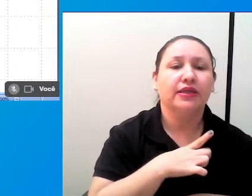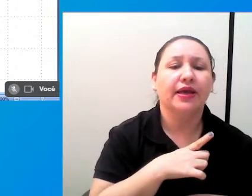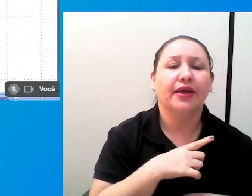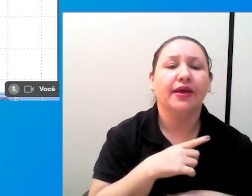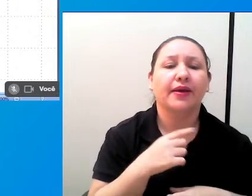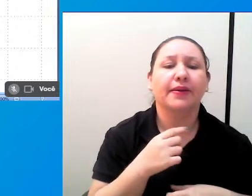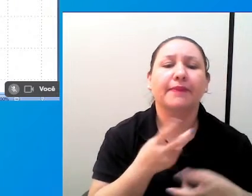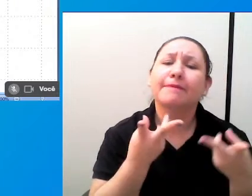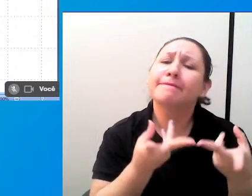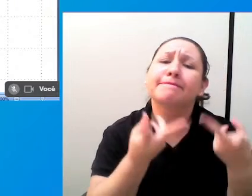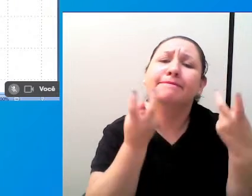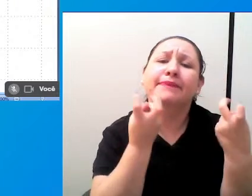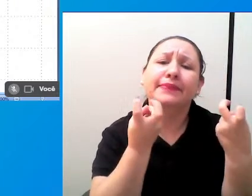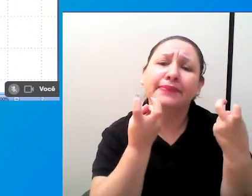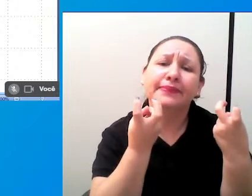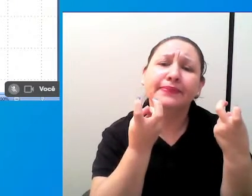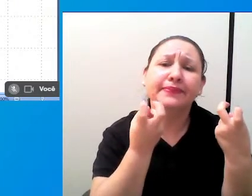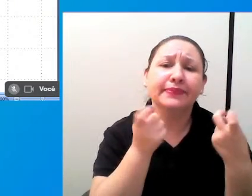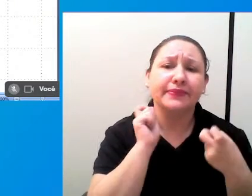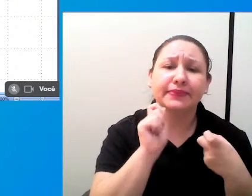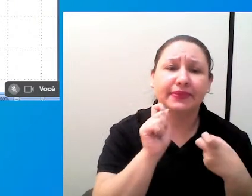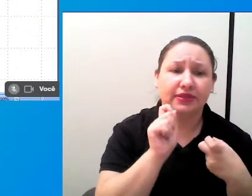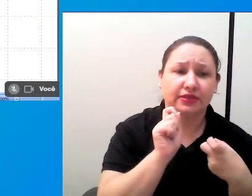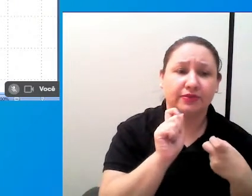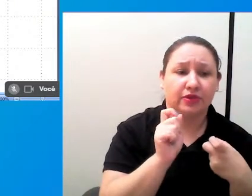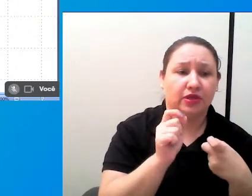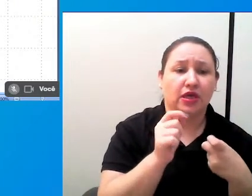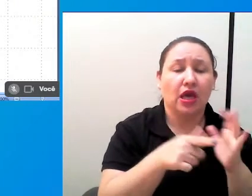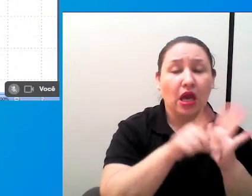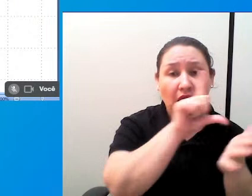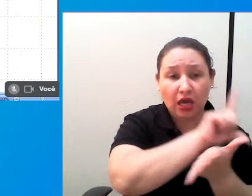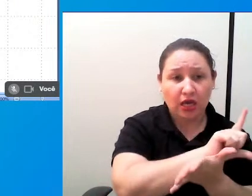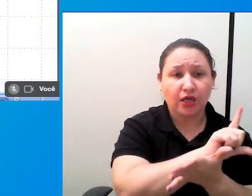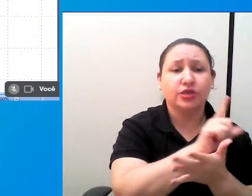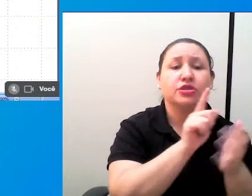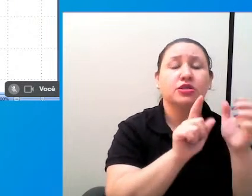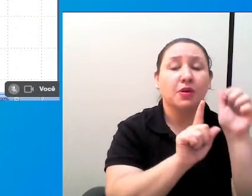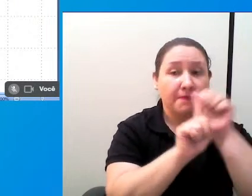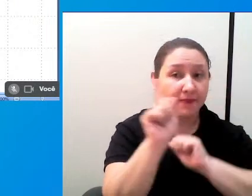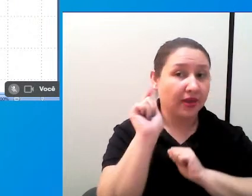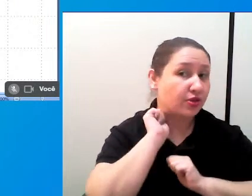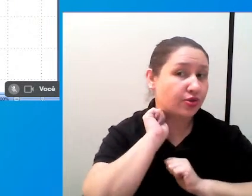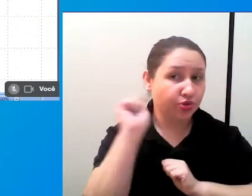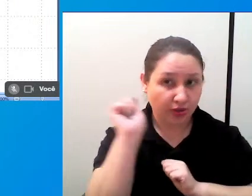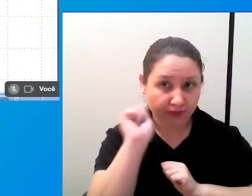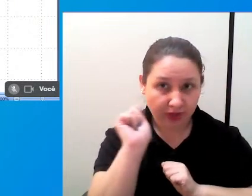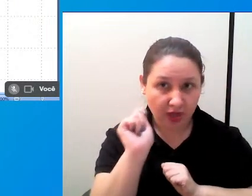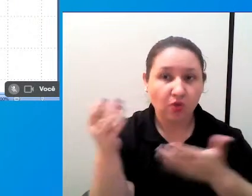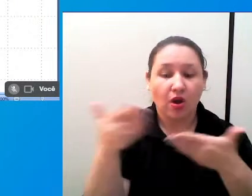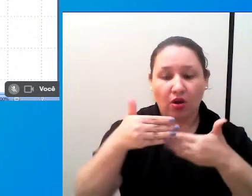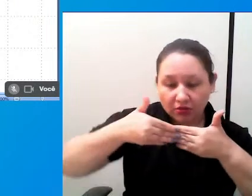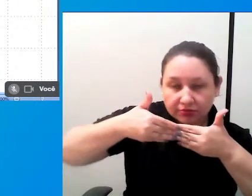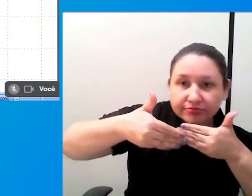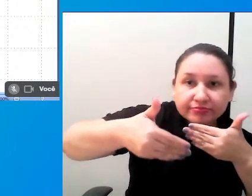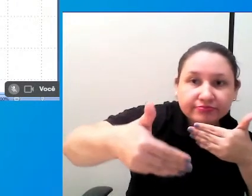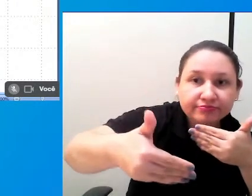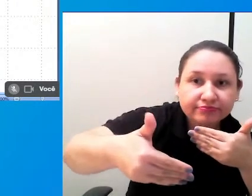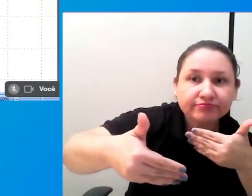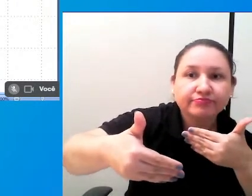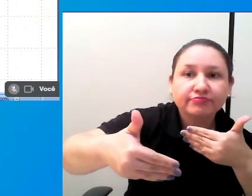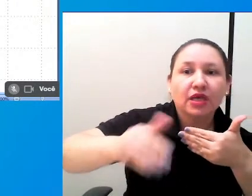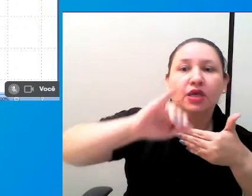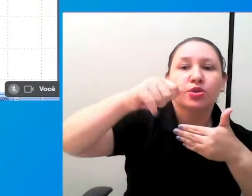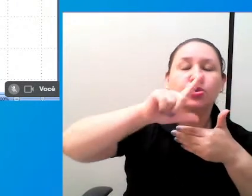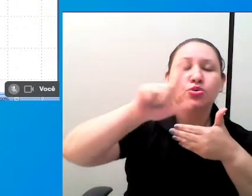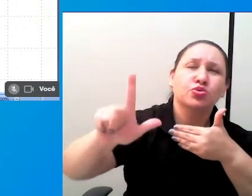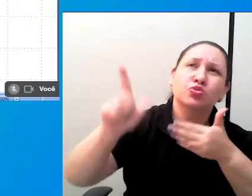né? Agora nós estamos conseguindo alterar ele para ser de agosto a junho. Algumas modificações nós vamos fazer no nosso próximo PPC, nós